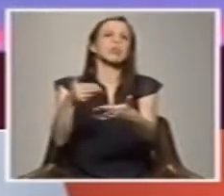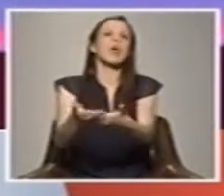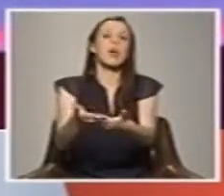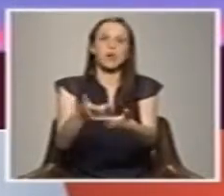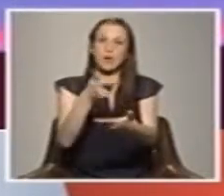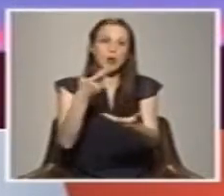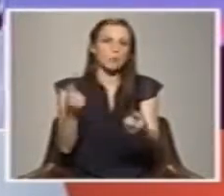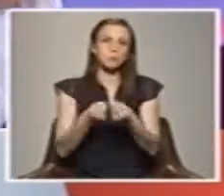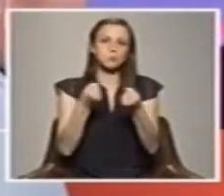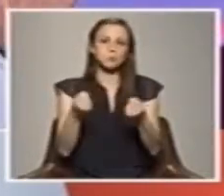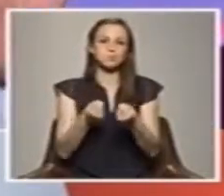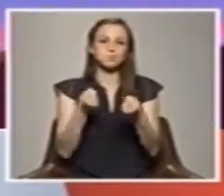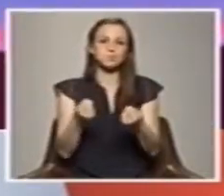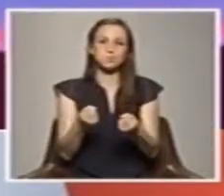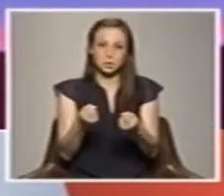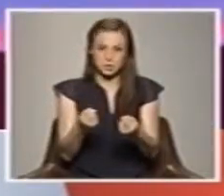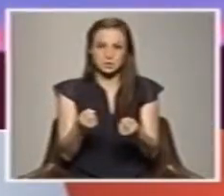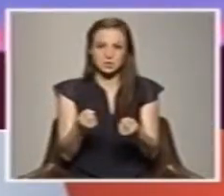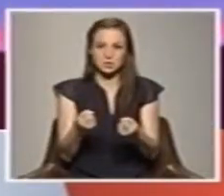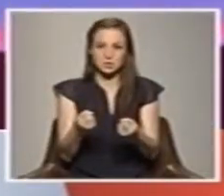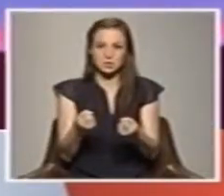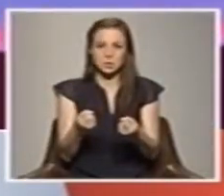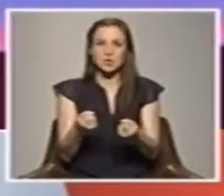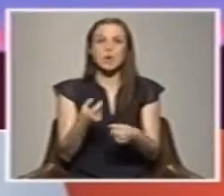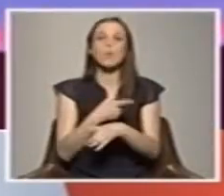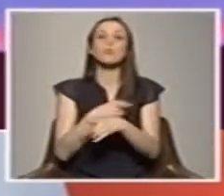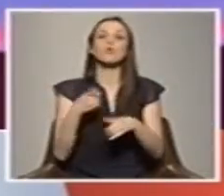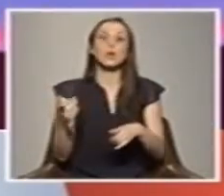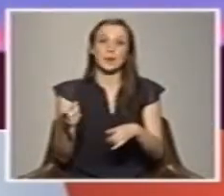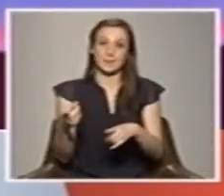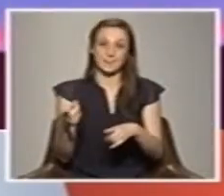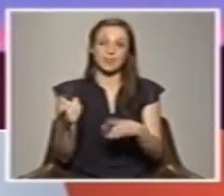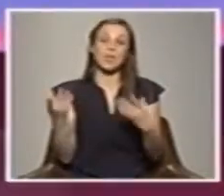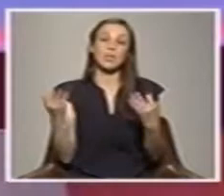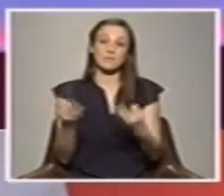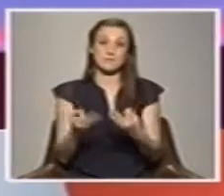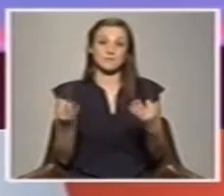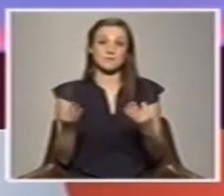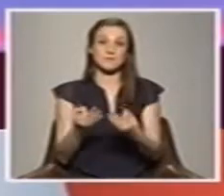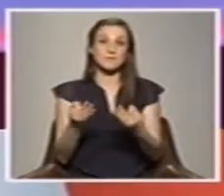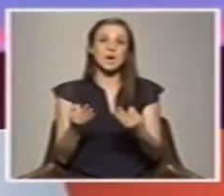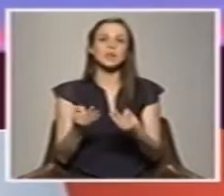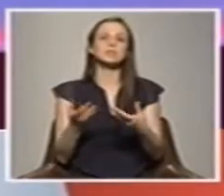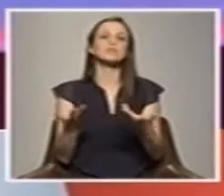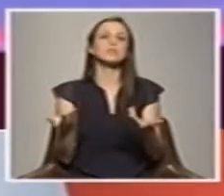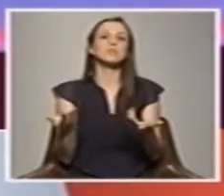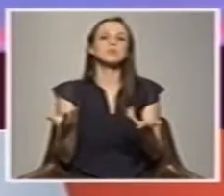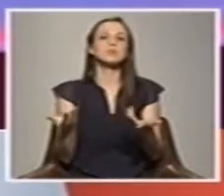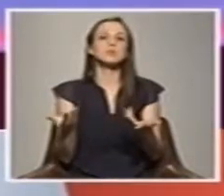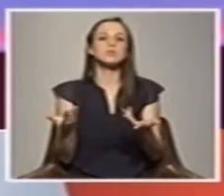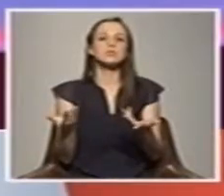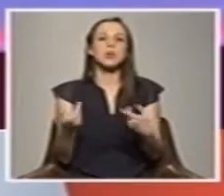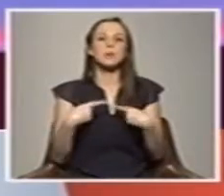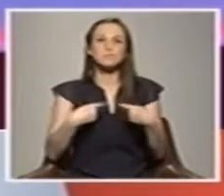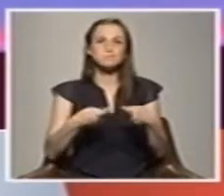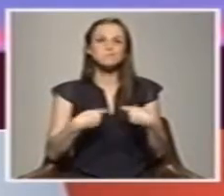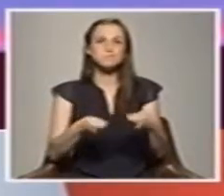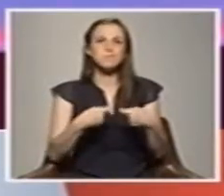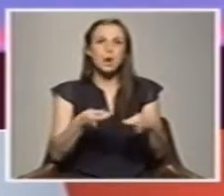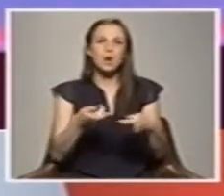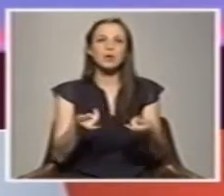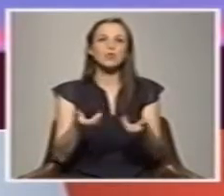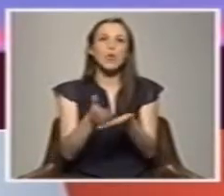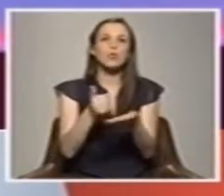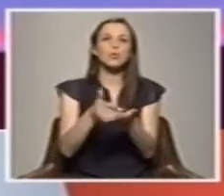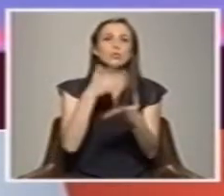de world facts. Sim. Porque, de facto, também estamos a gastar outros recursos naturais do planeta.